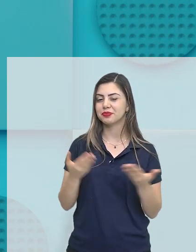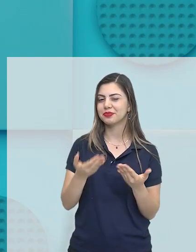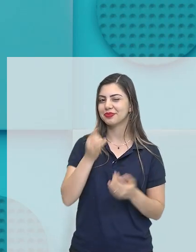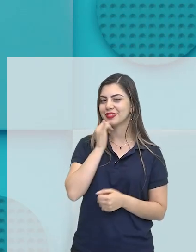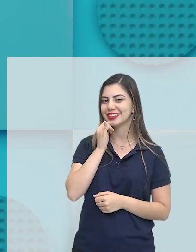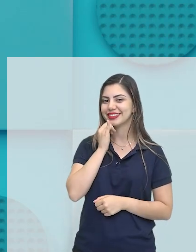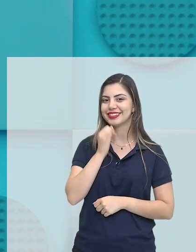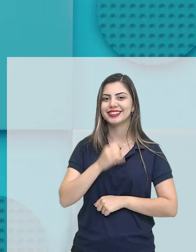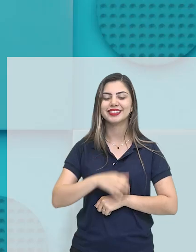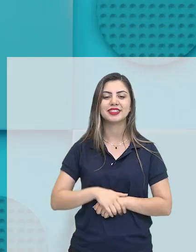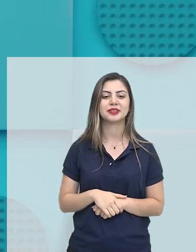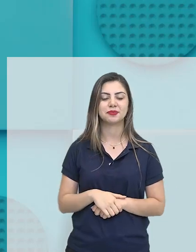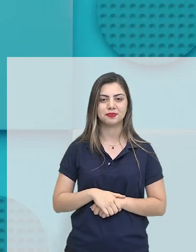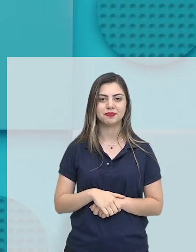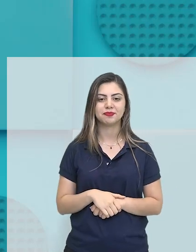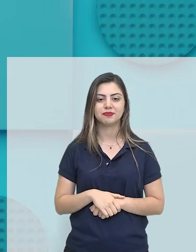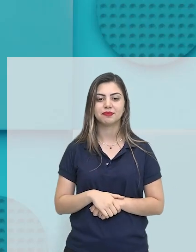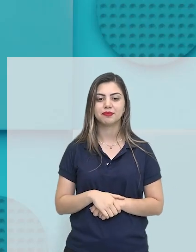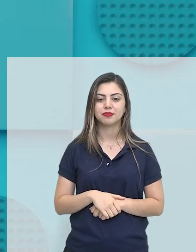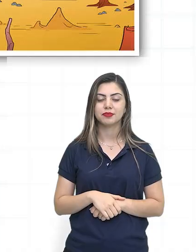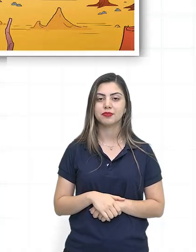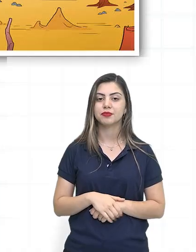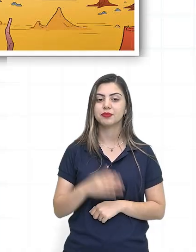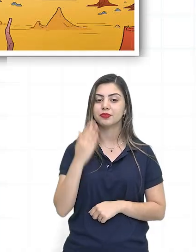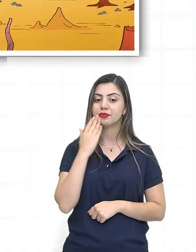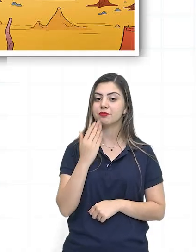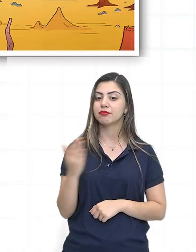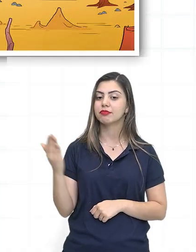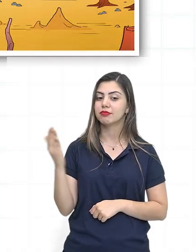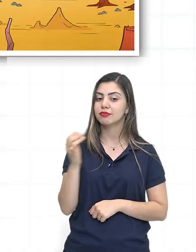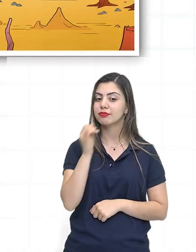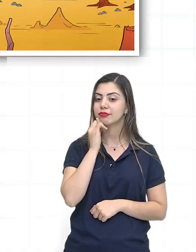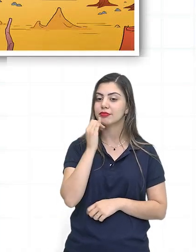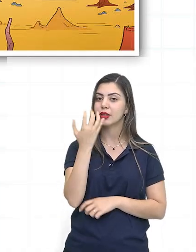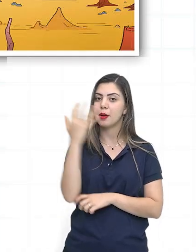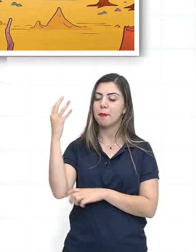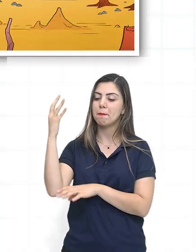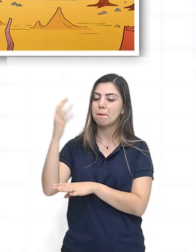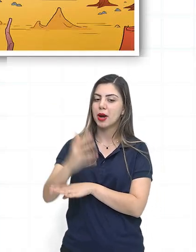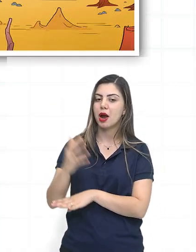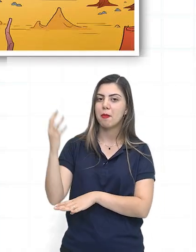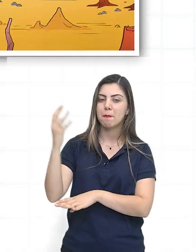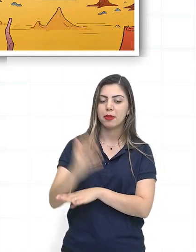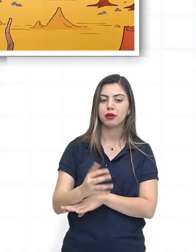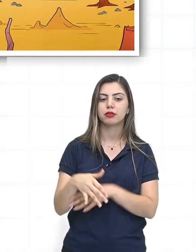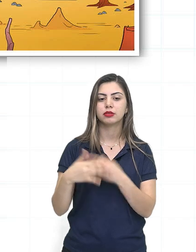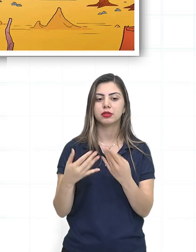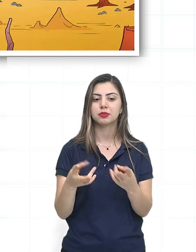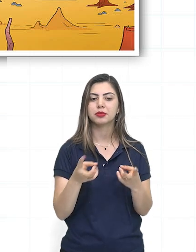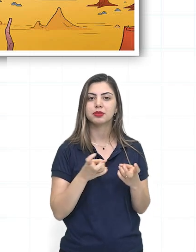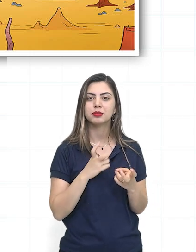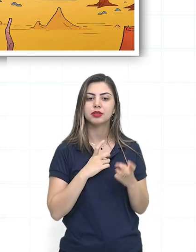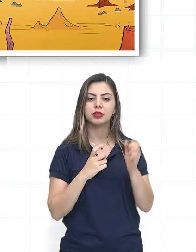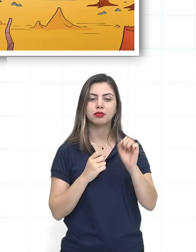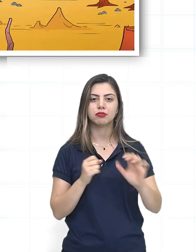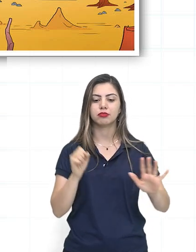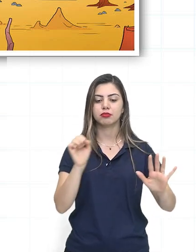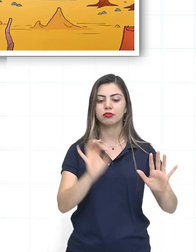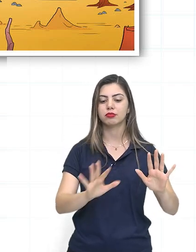mais um exemplo? Olha, o exemplo do desmatamento, como vocês podem observar. Então, temos uma sequência de